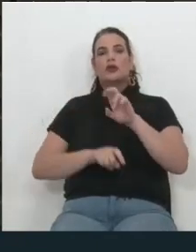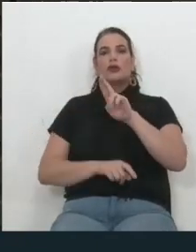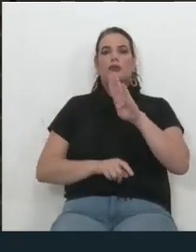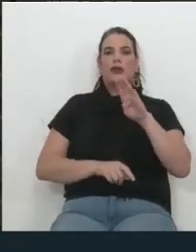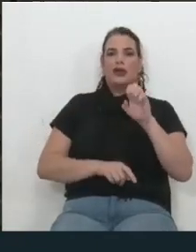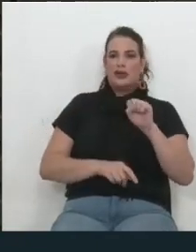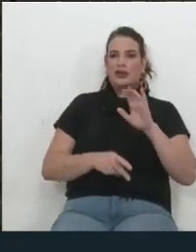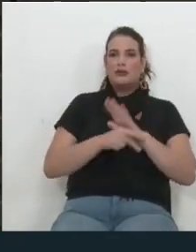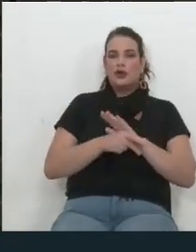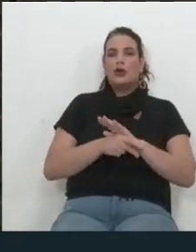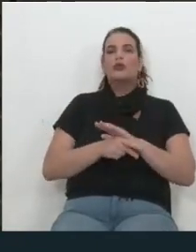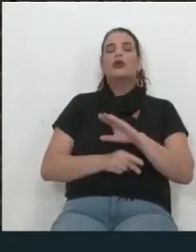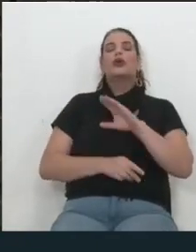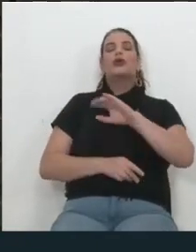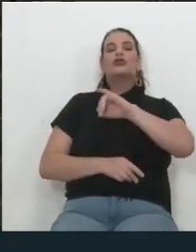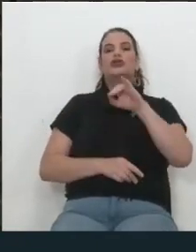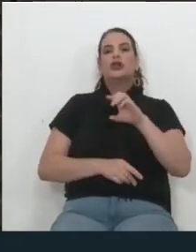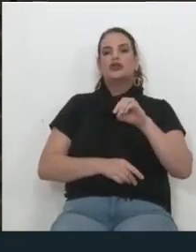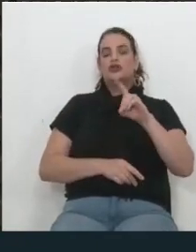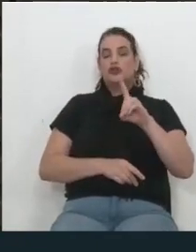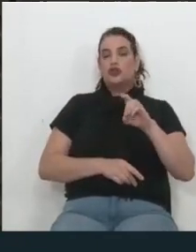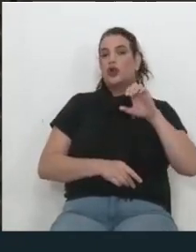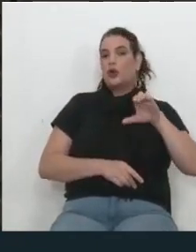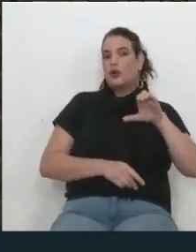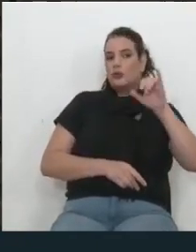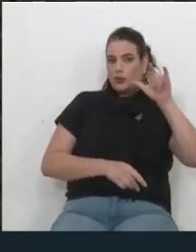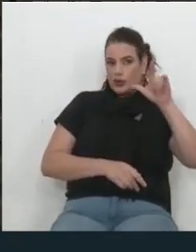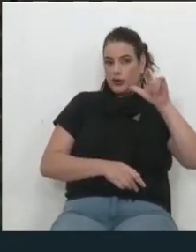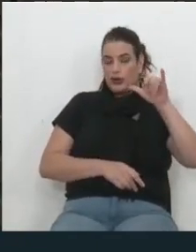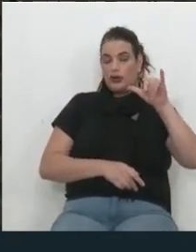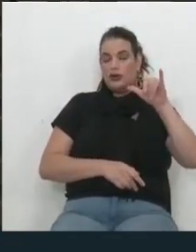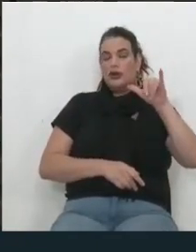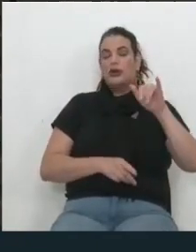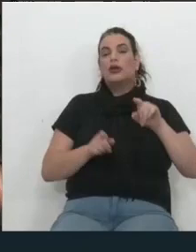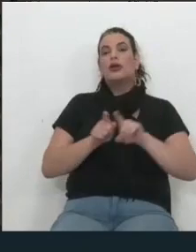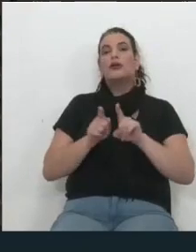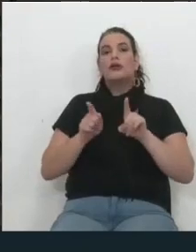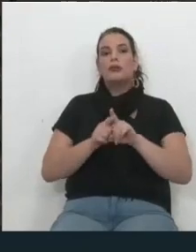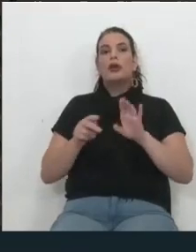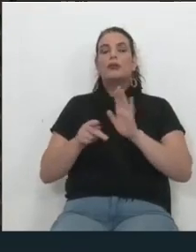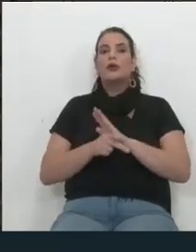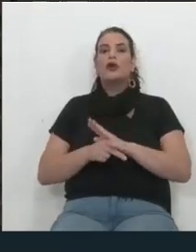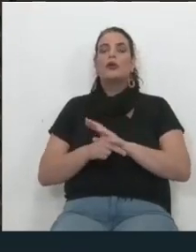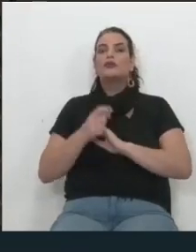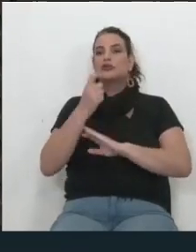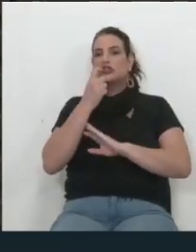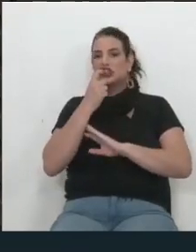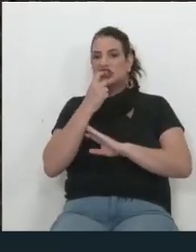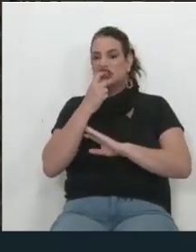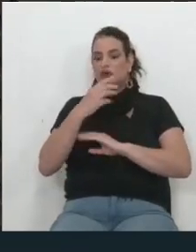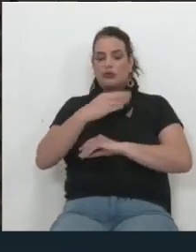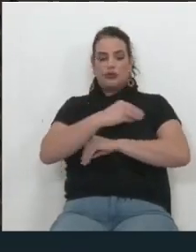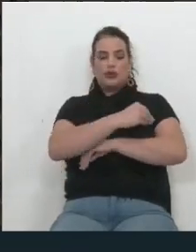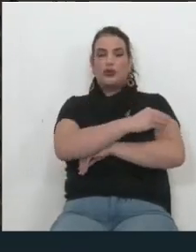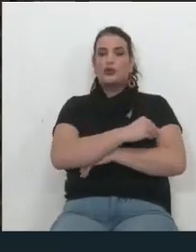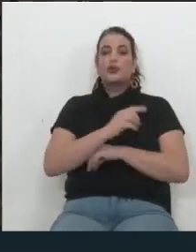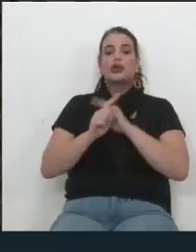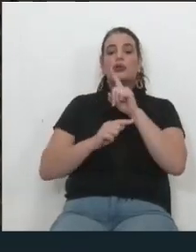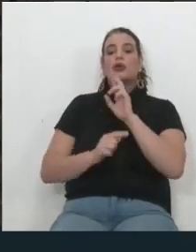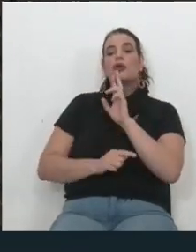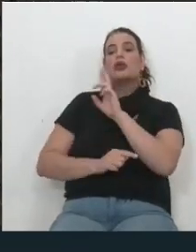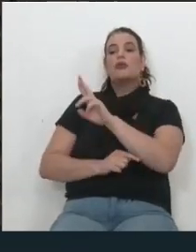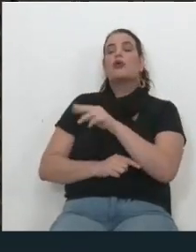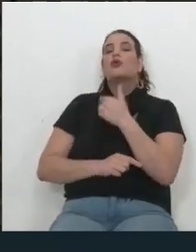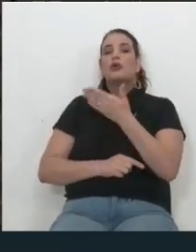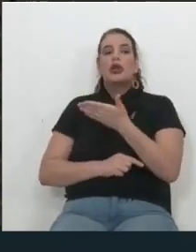Jardim Cumbica, como também profissional de reumatologia. E o que, que a gente vai falar para a população quando esses médicos não têm na